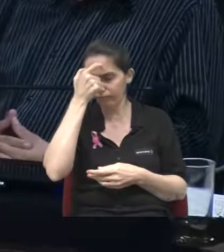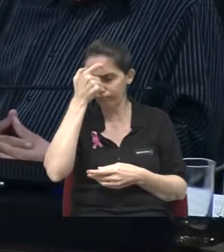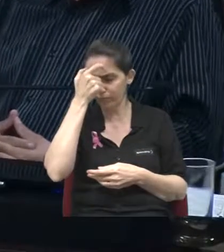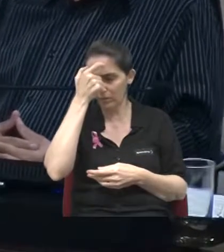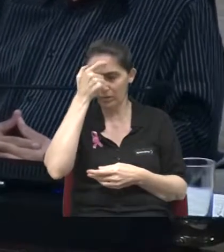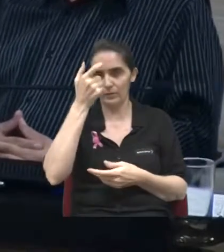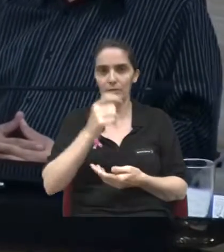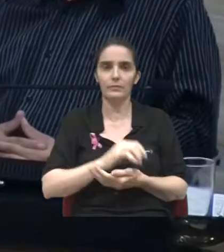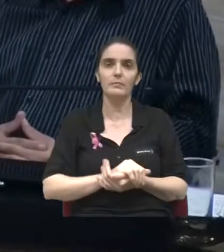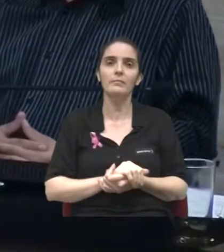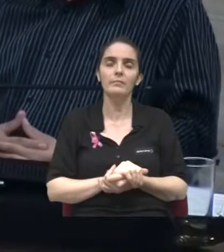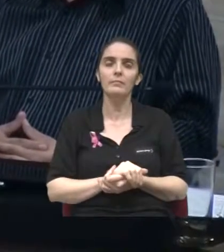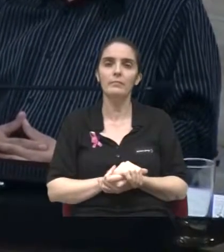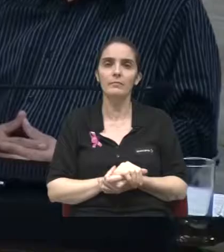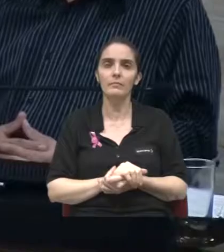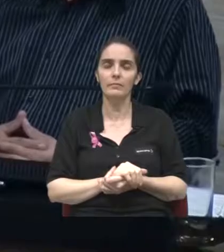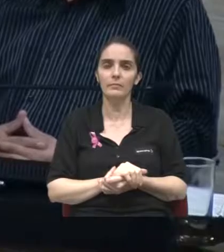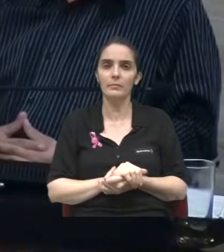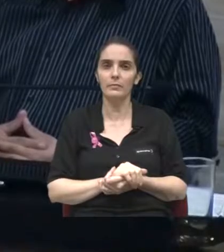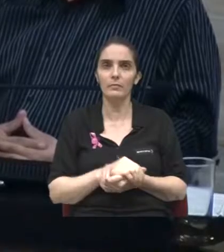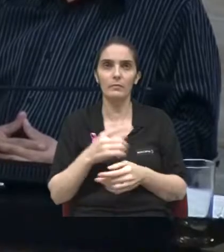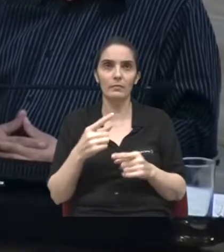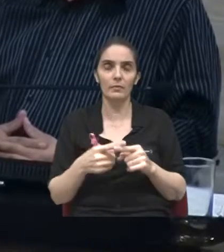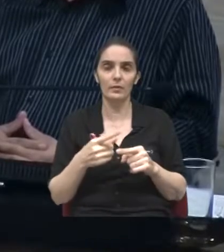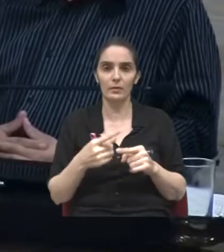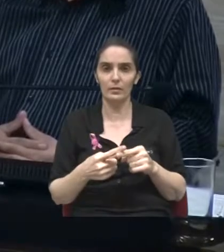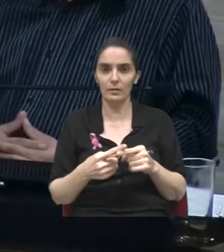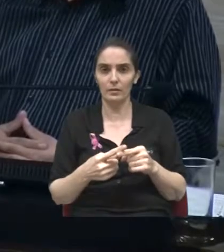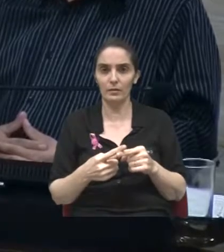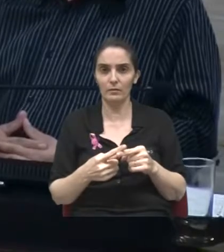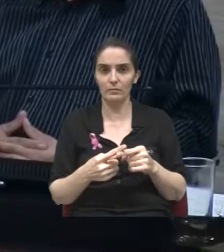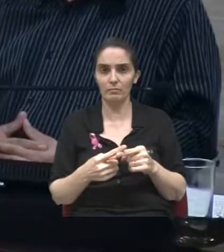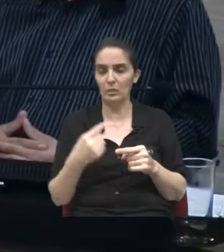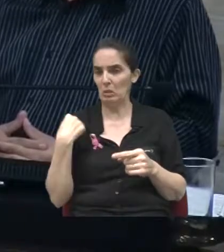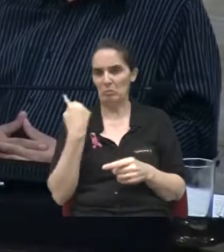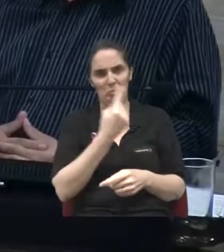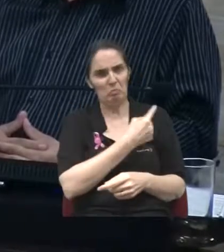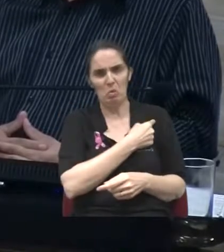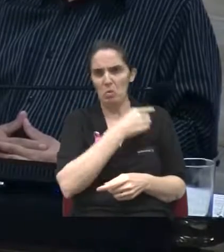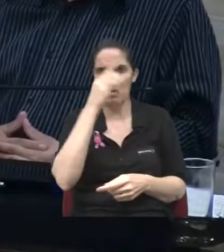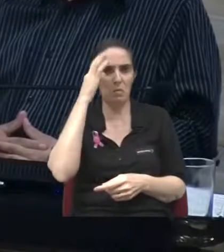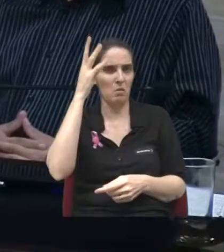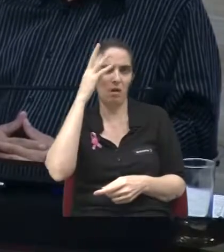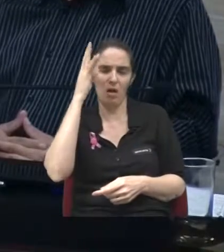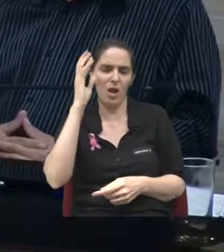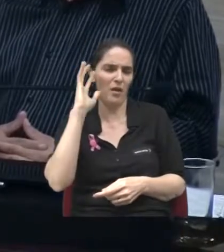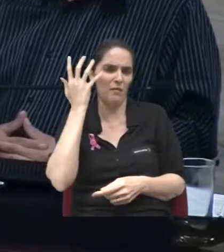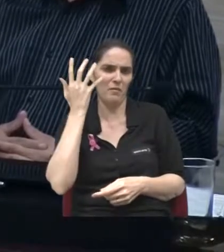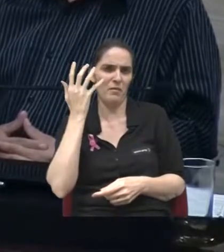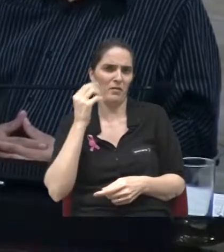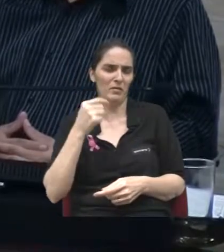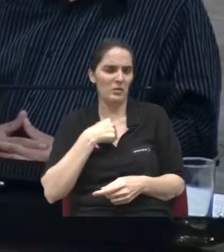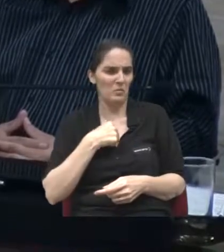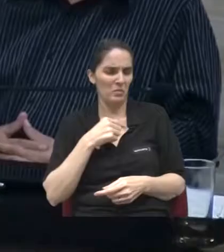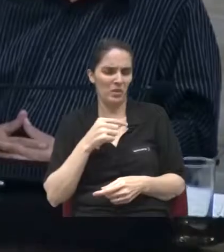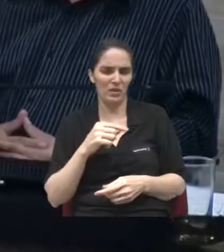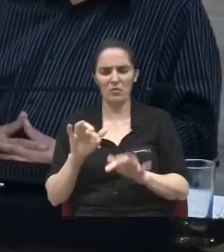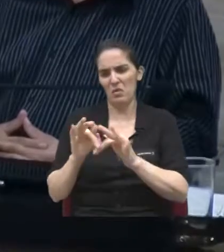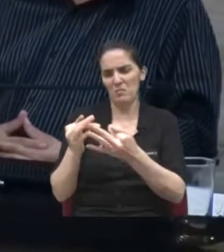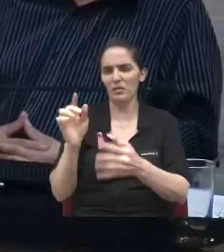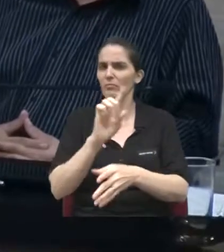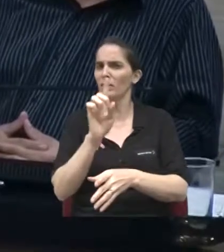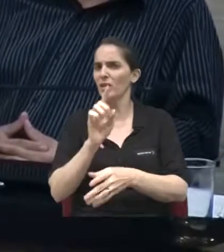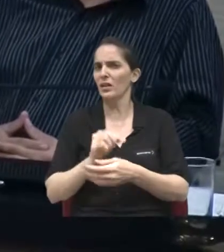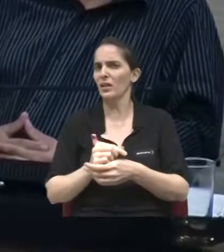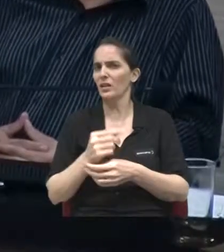ainda mais. Porque nós nunca imaginamos que isso vai acontecer conosco, nem com a nossa família. A gente sempre acha que vai